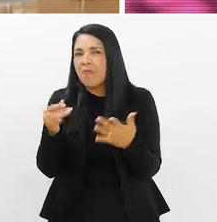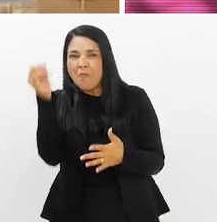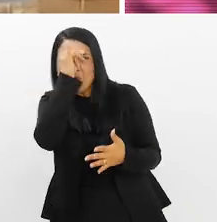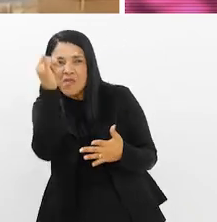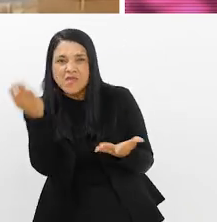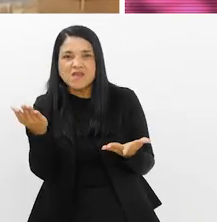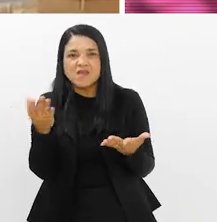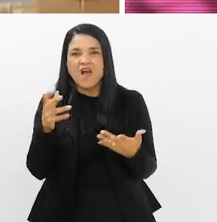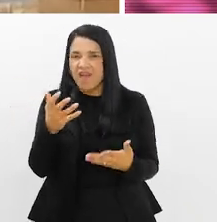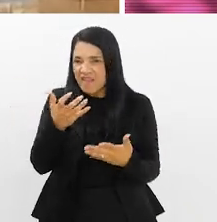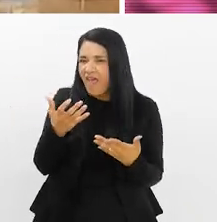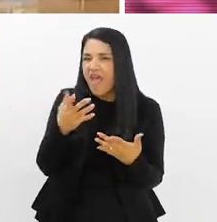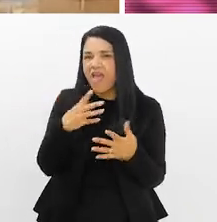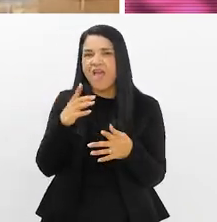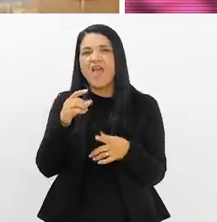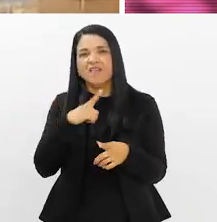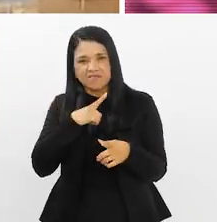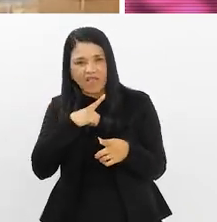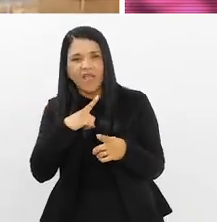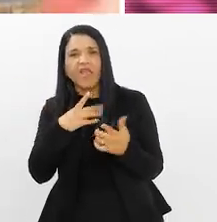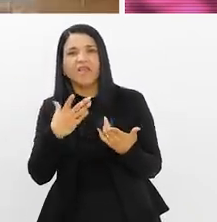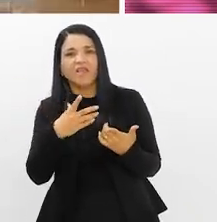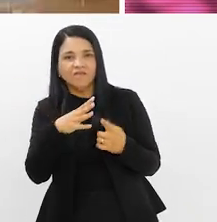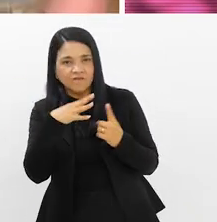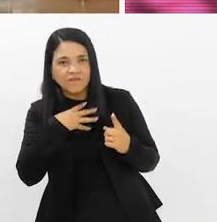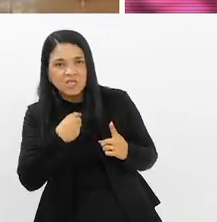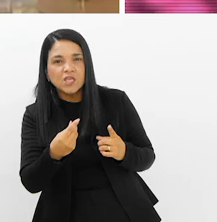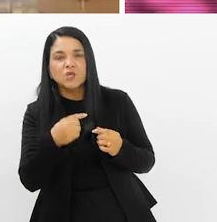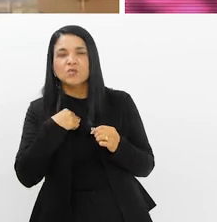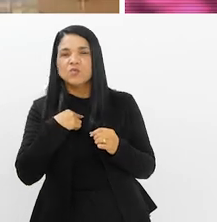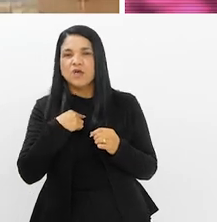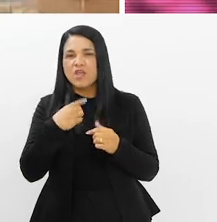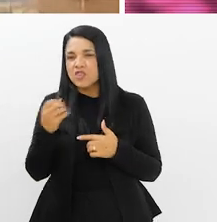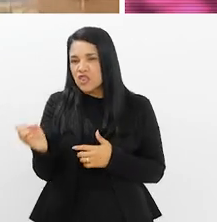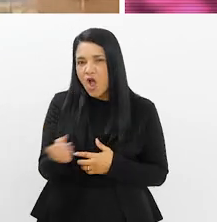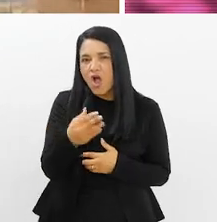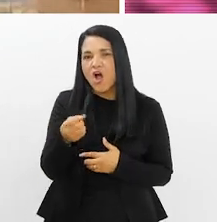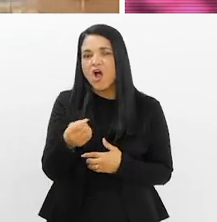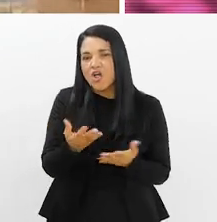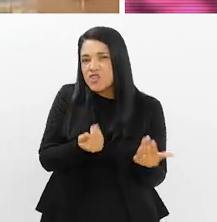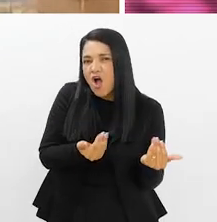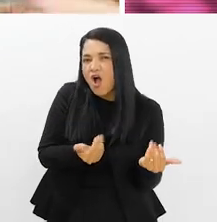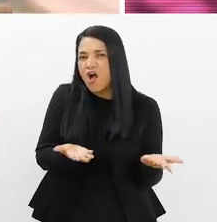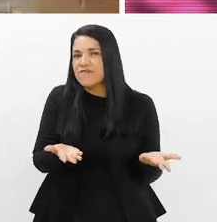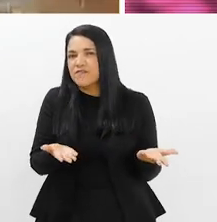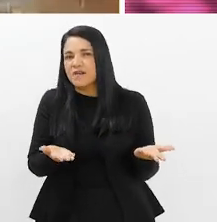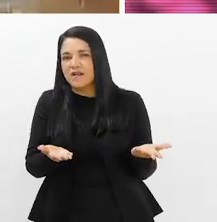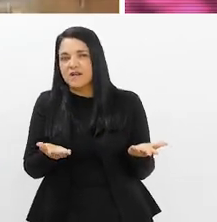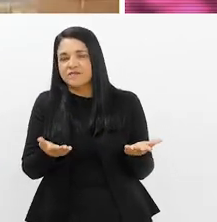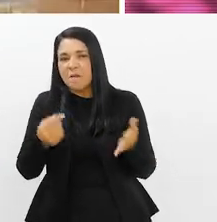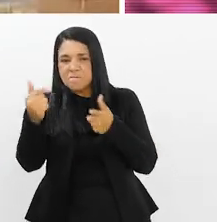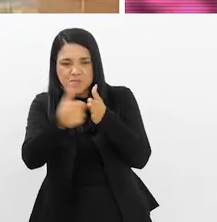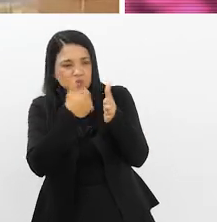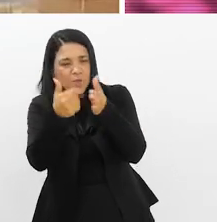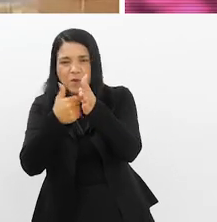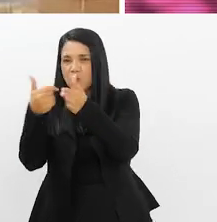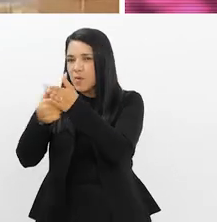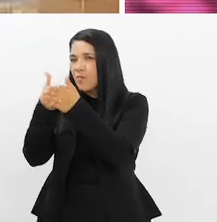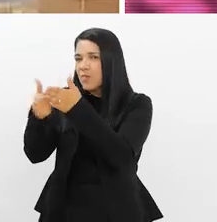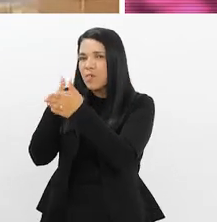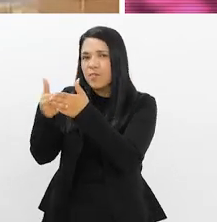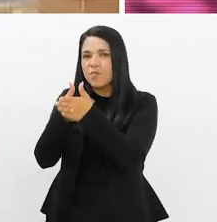quê? Ai, que bobagem, ai, vai querer sim, ai, tá muito nova, vai mudar de ideia. Vem uma enxurrada, né,